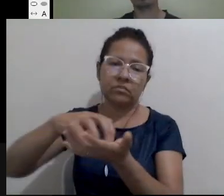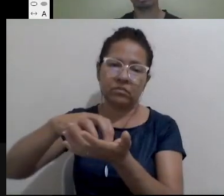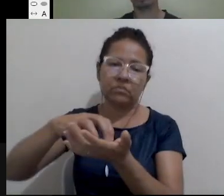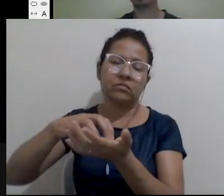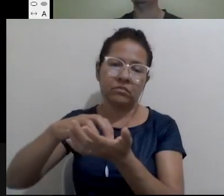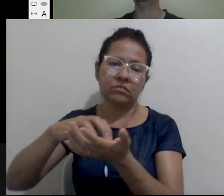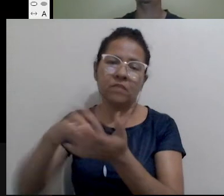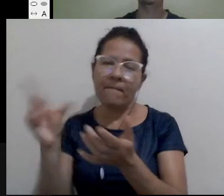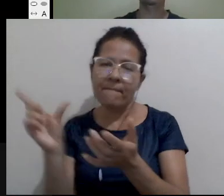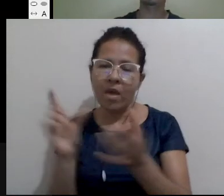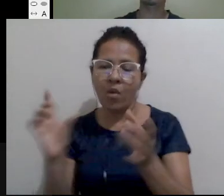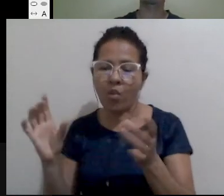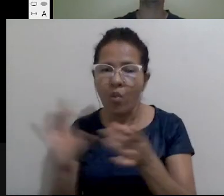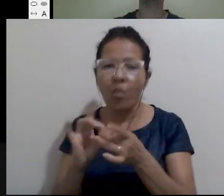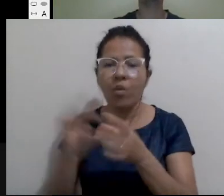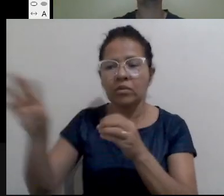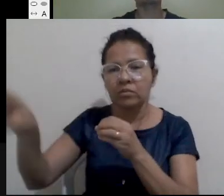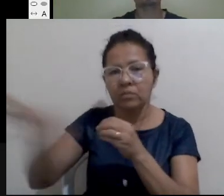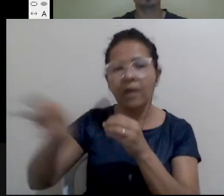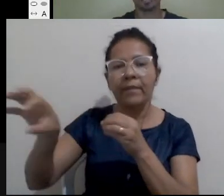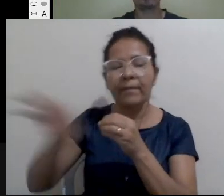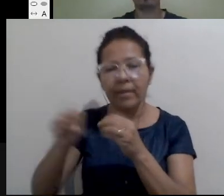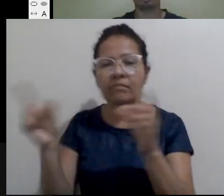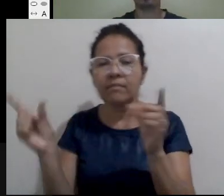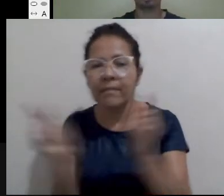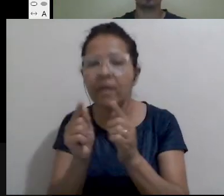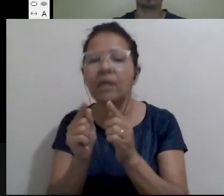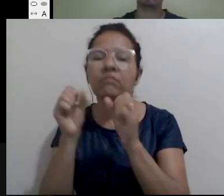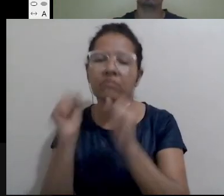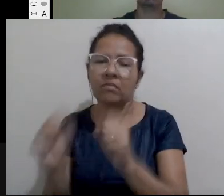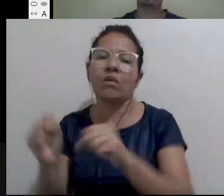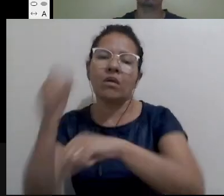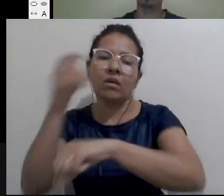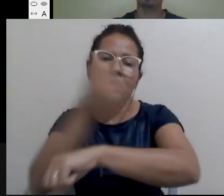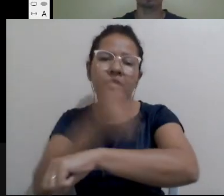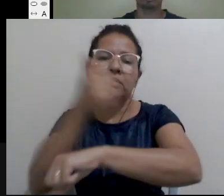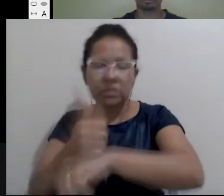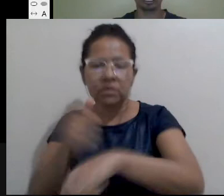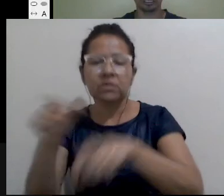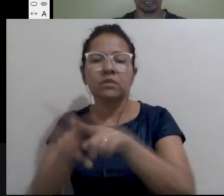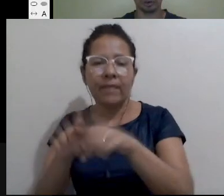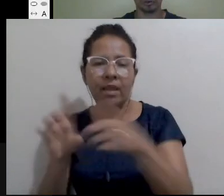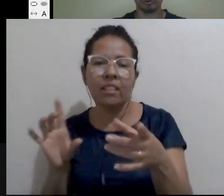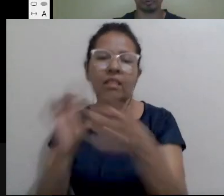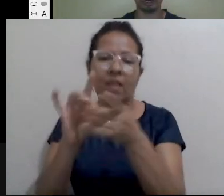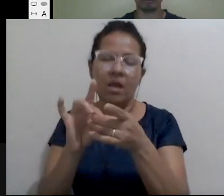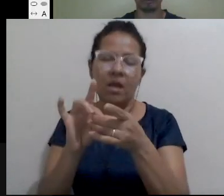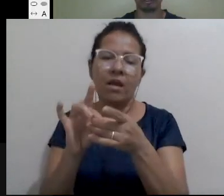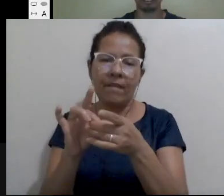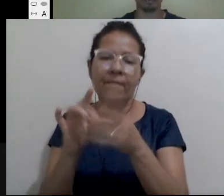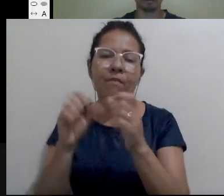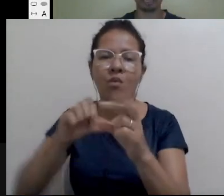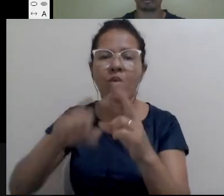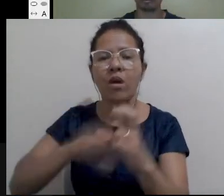atração. Consequentemente, é um composto menos estável, podendo assim ser substituído os seus ligantes, ou alguma parte dos